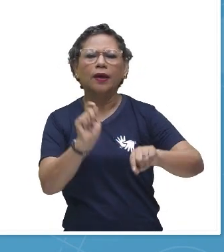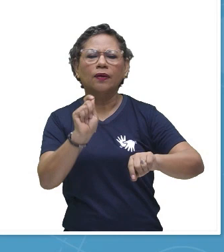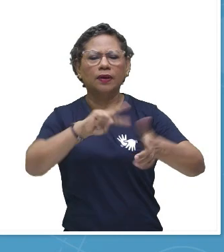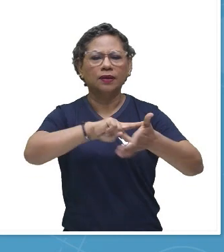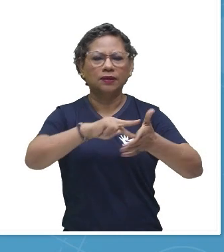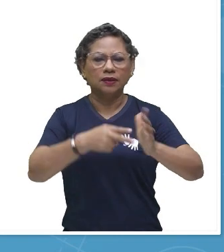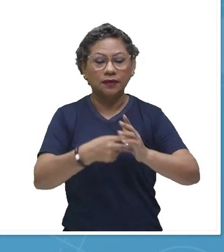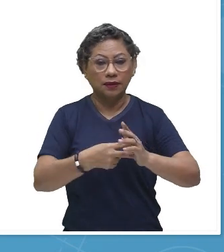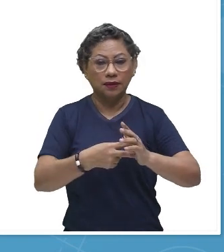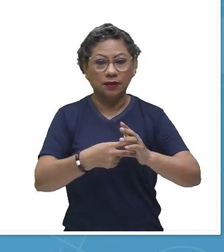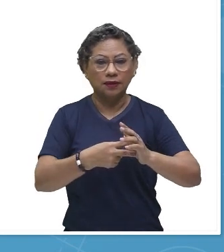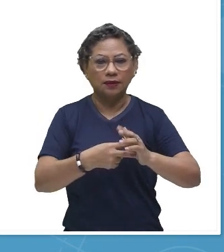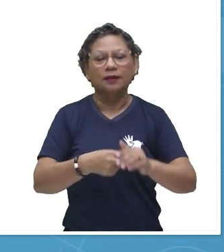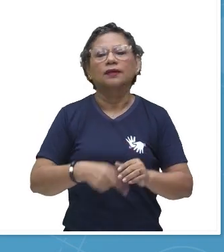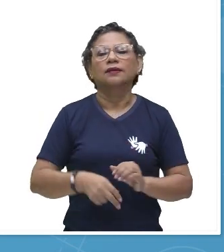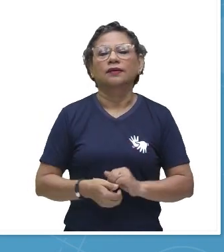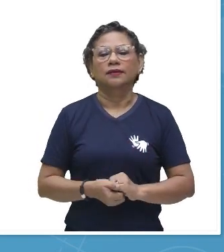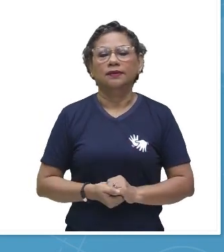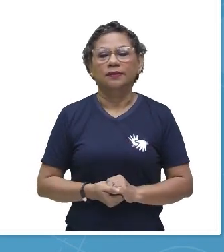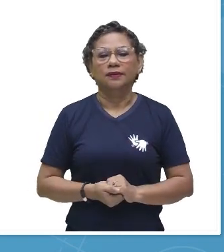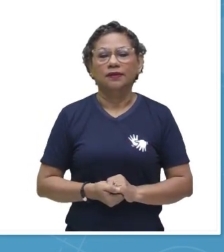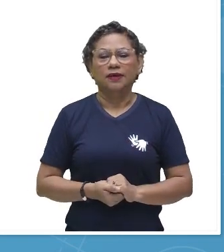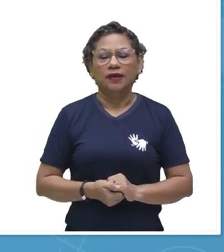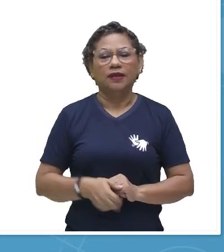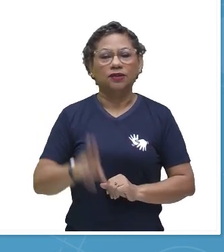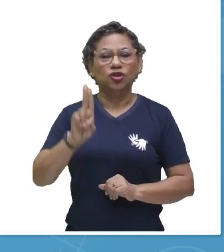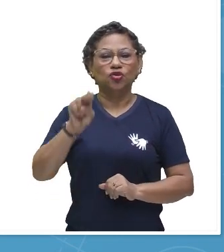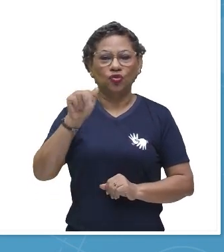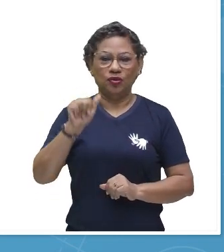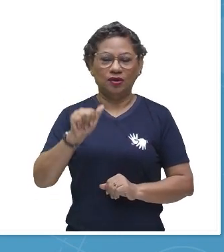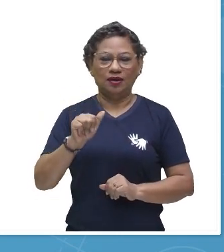que essas retas nunca vão se encontrar.